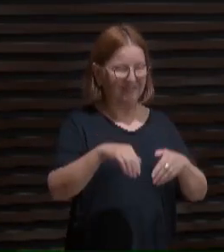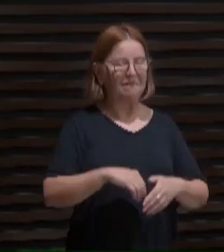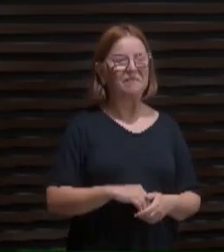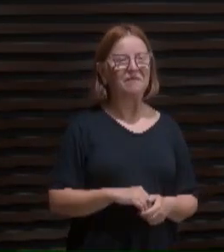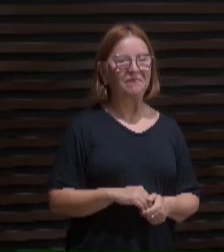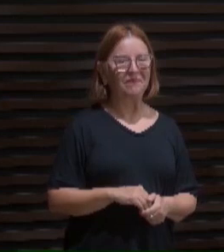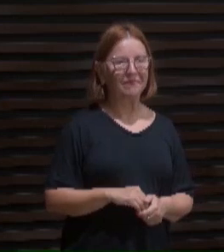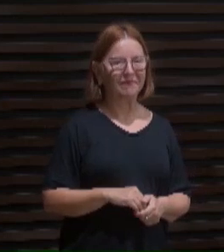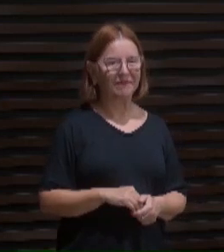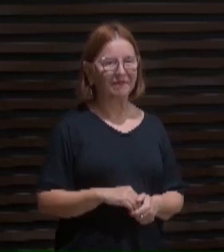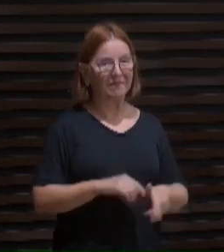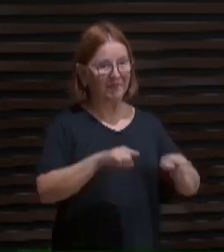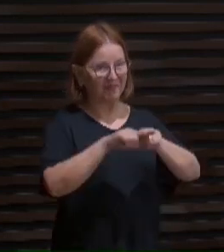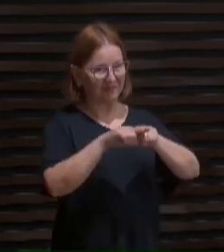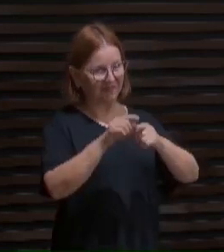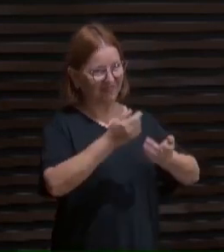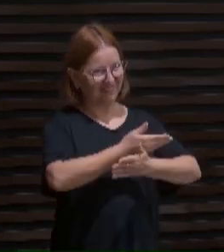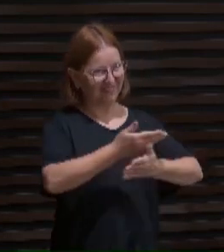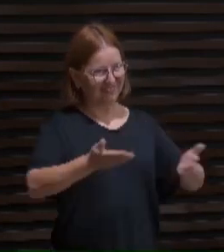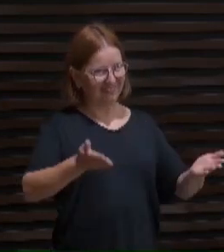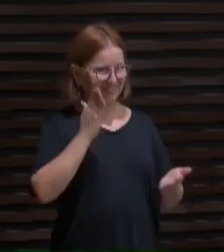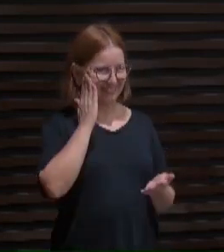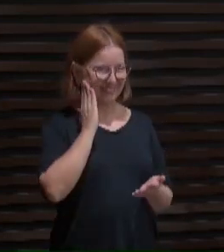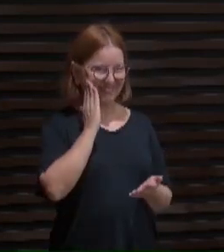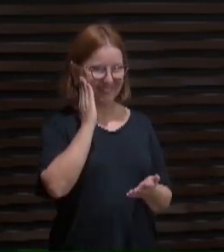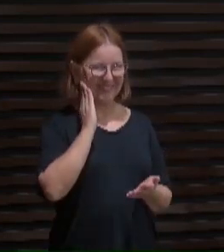Ora, irmãos queridos,